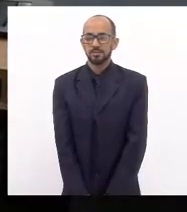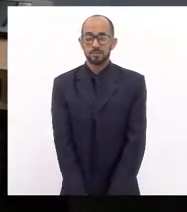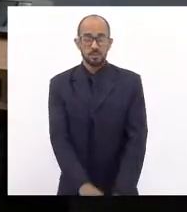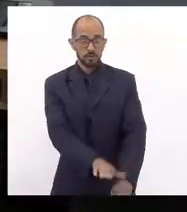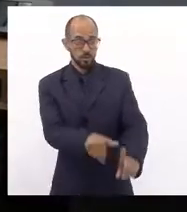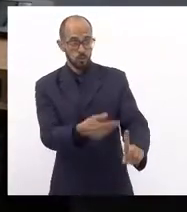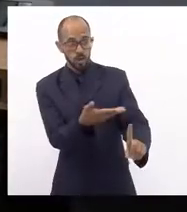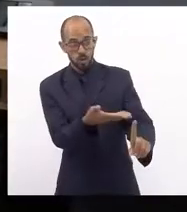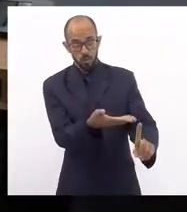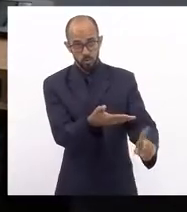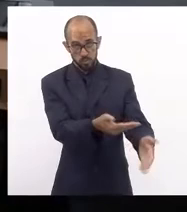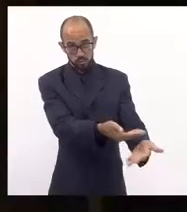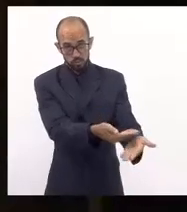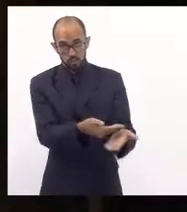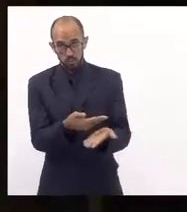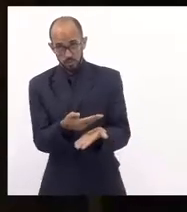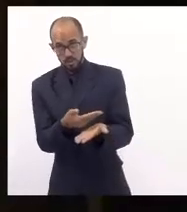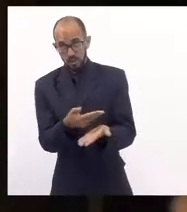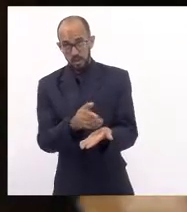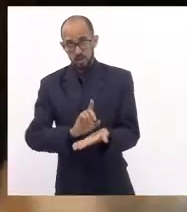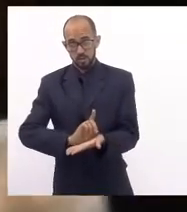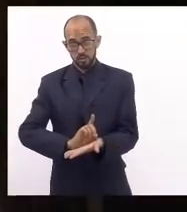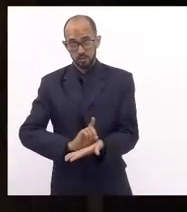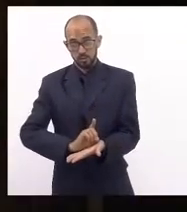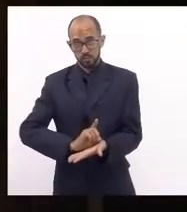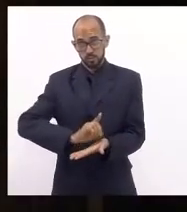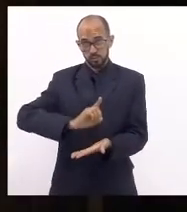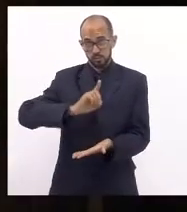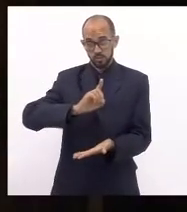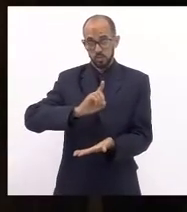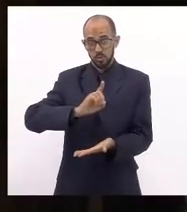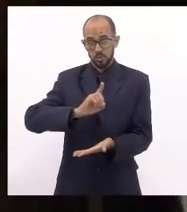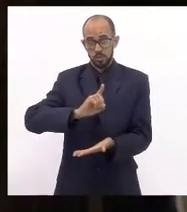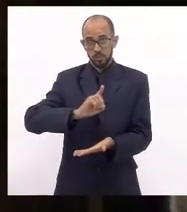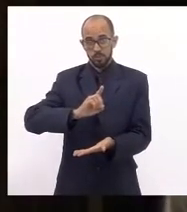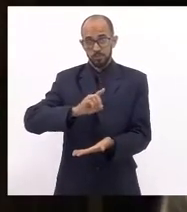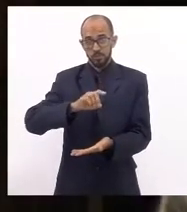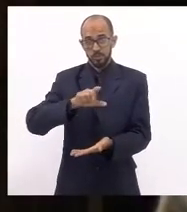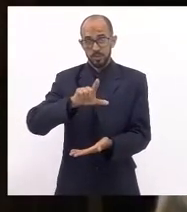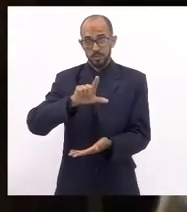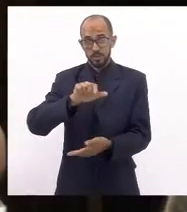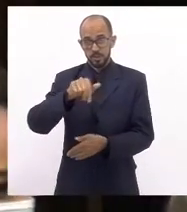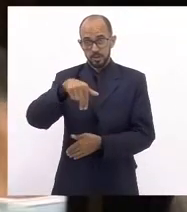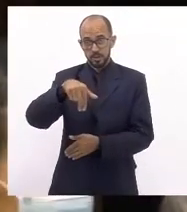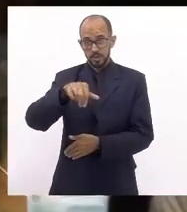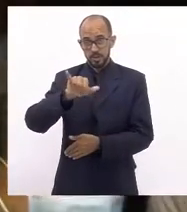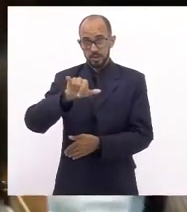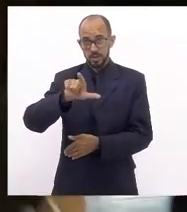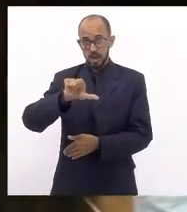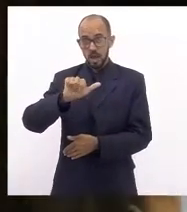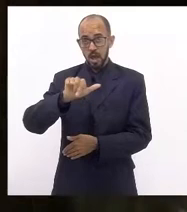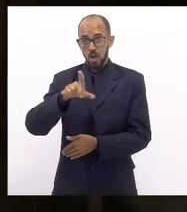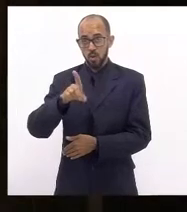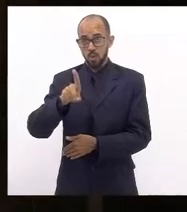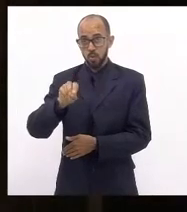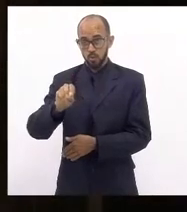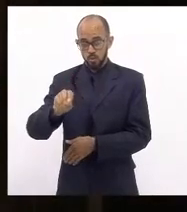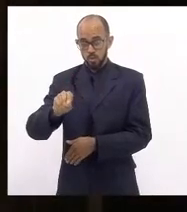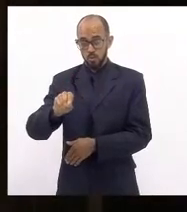Tenho a honra de chamar o excelentíssimo doutor Nilaldo Santos Bahia.